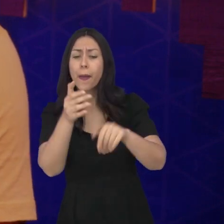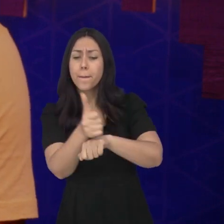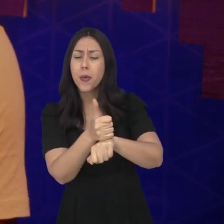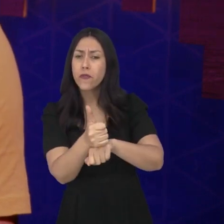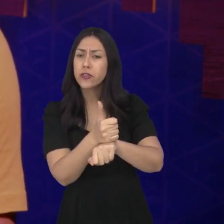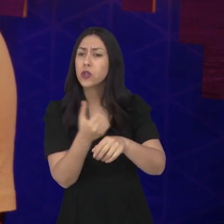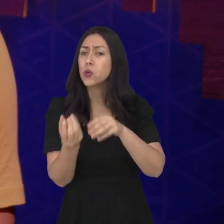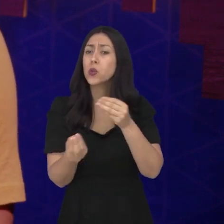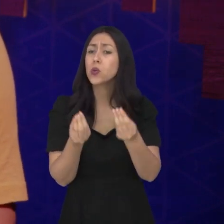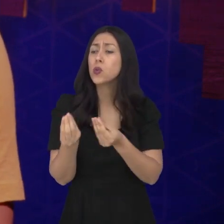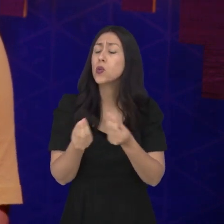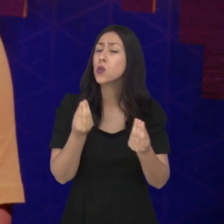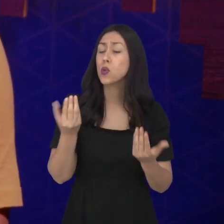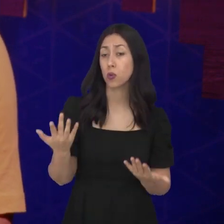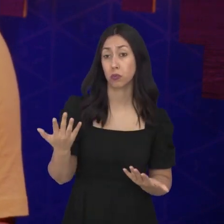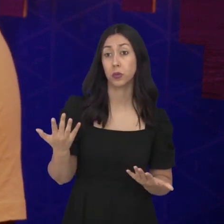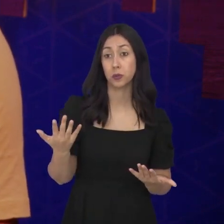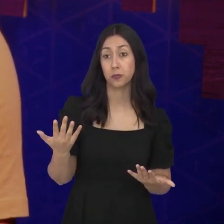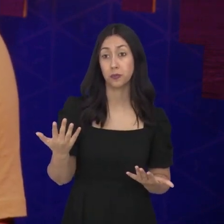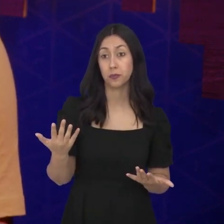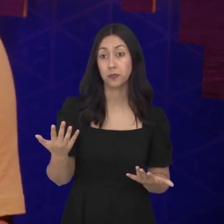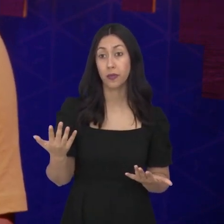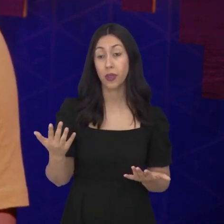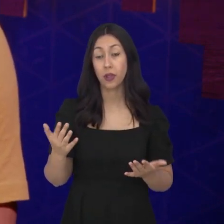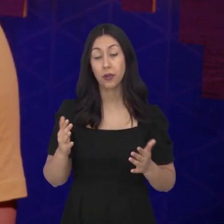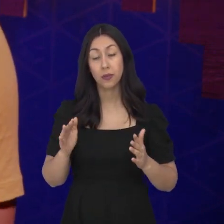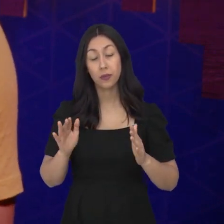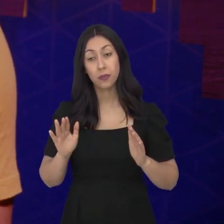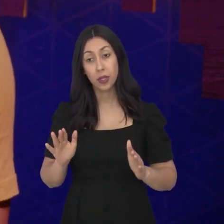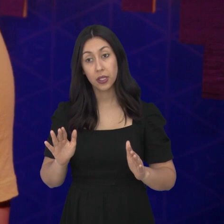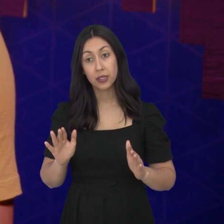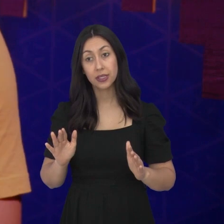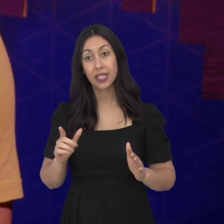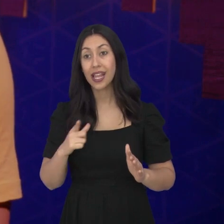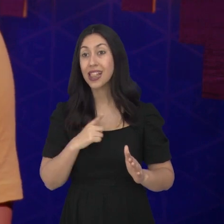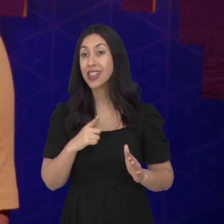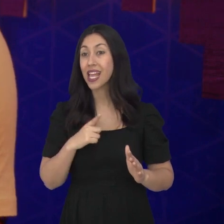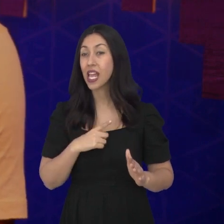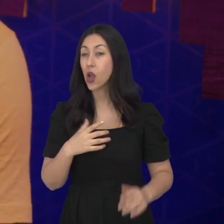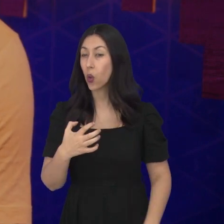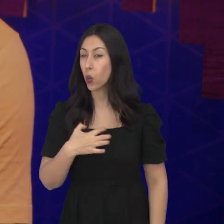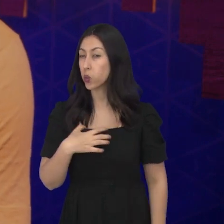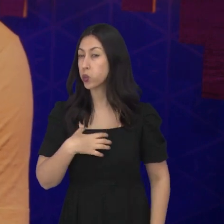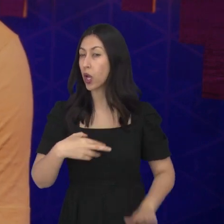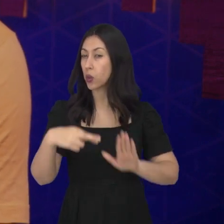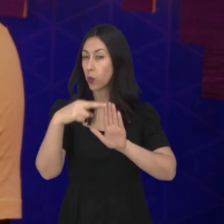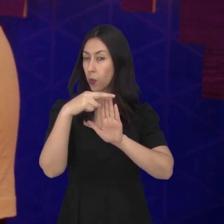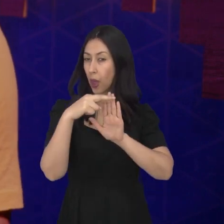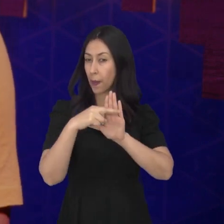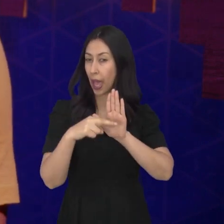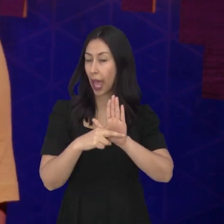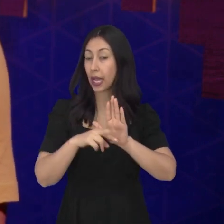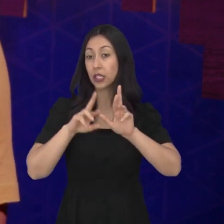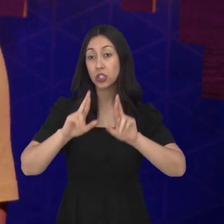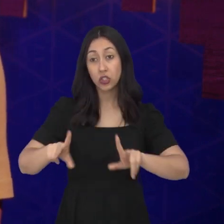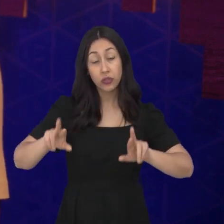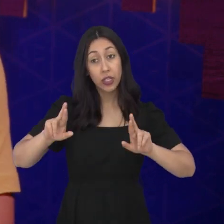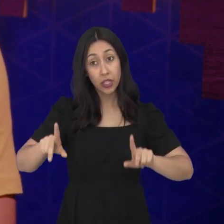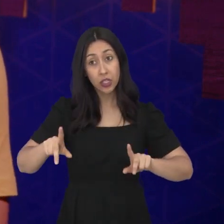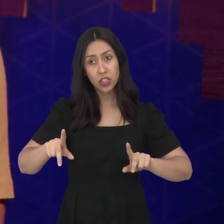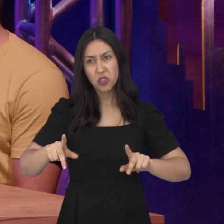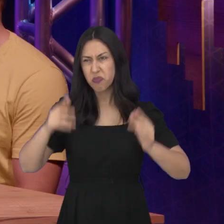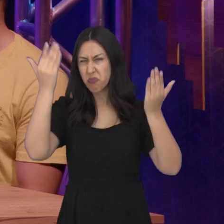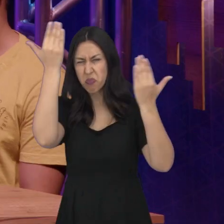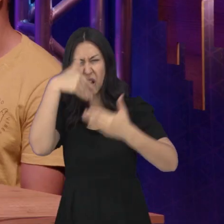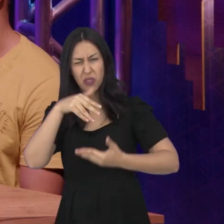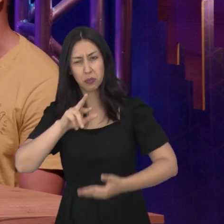seguir a sua profissão, começar a sua vida acadêmica, a sua profissão, mas tem sistemas diferentes de ingressar na faculdade que não são